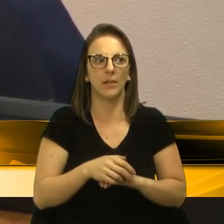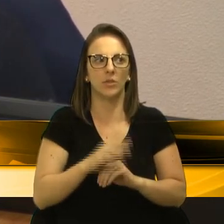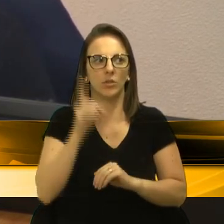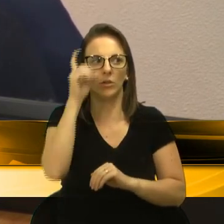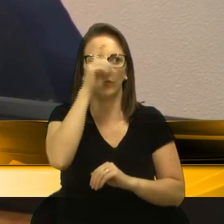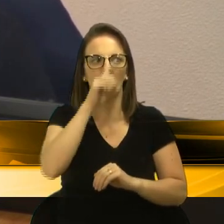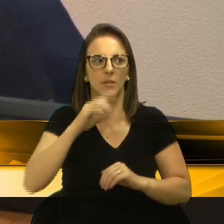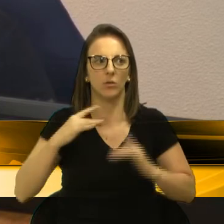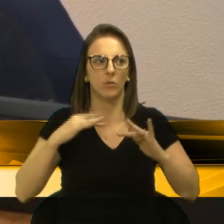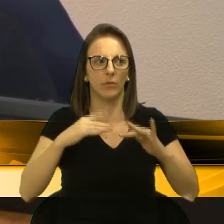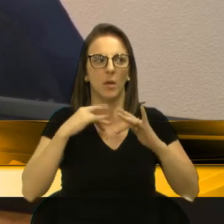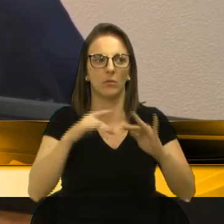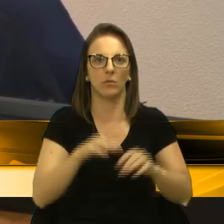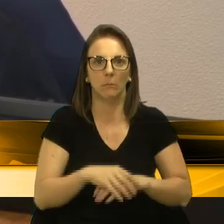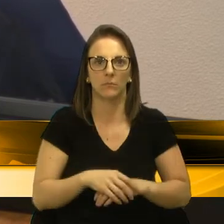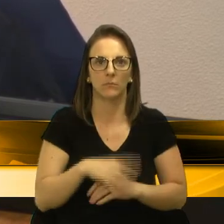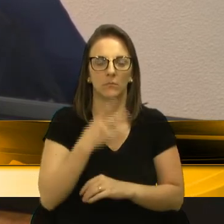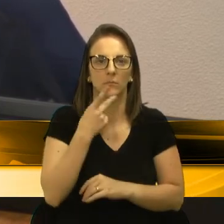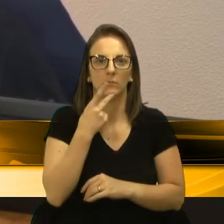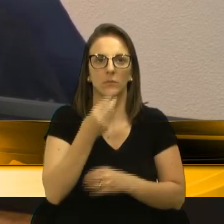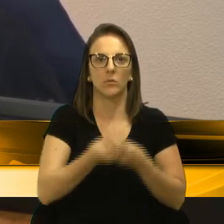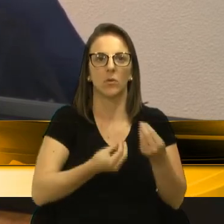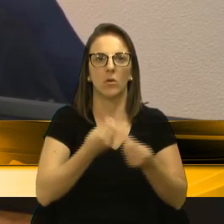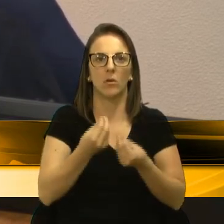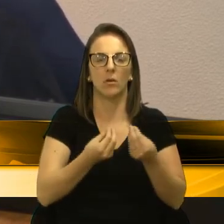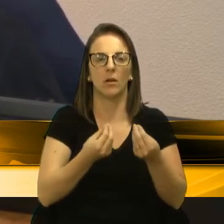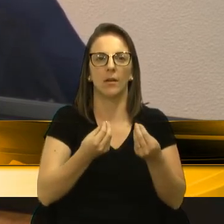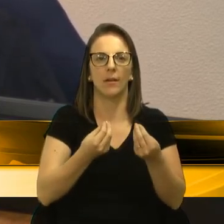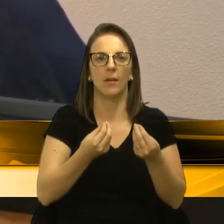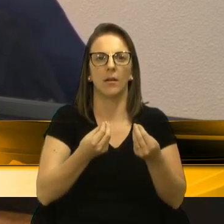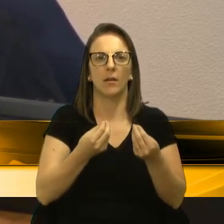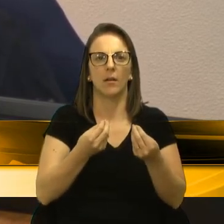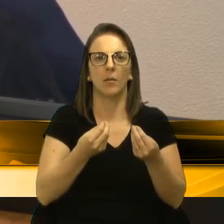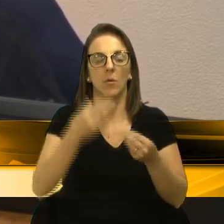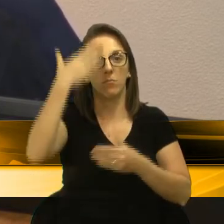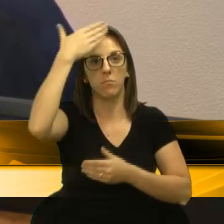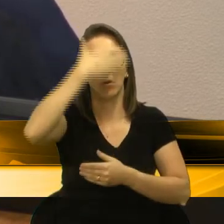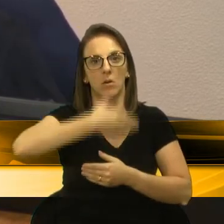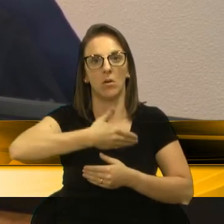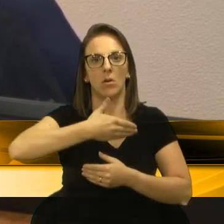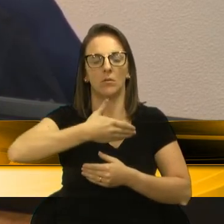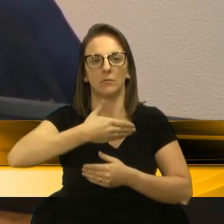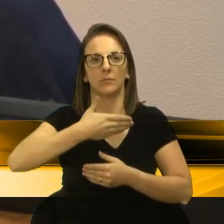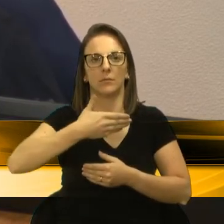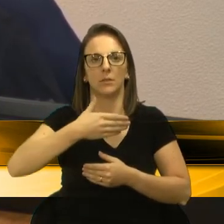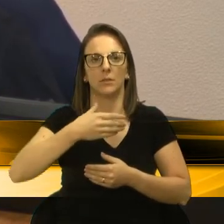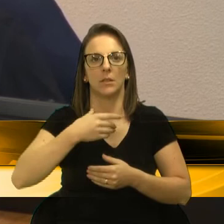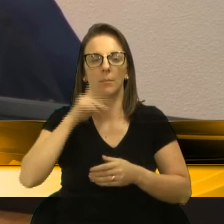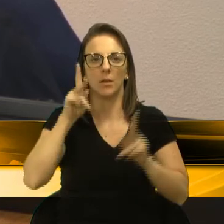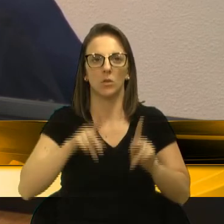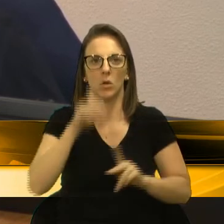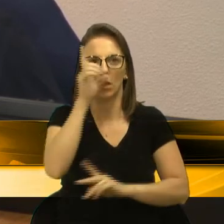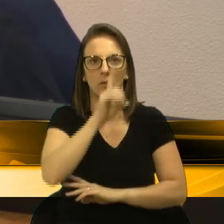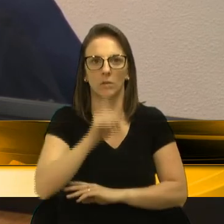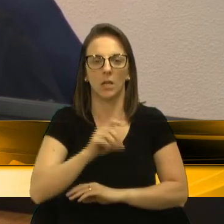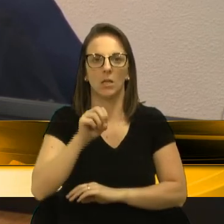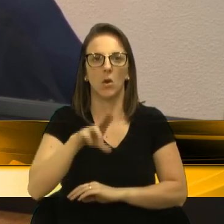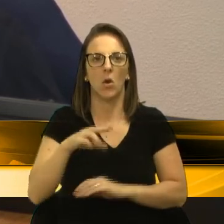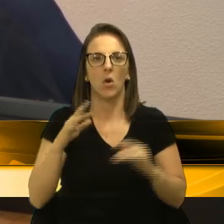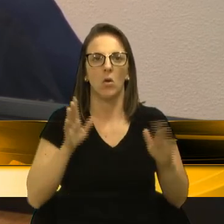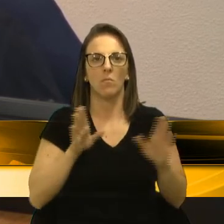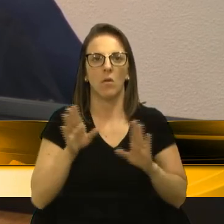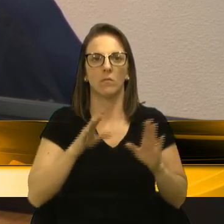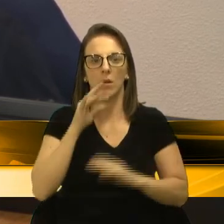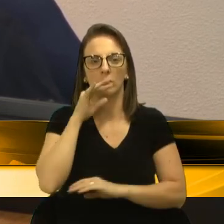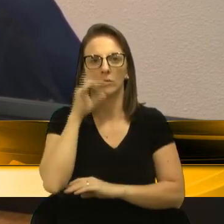de Acessibilidade ou outro documento comprobatório de acessibilidade do imóvel às pessoas com deficiência ou com mobilidade reduzida, de acordo com as disposições do